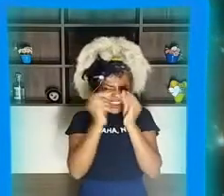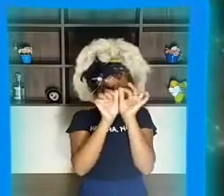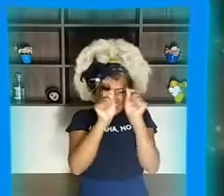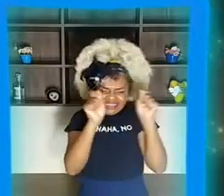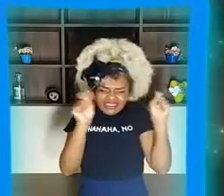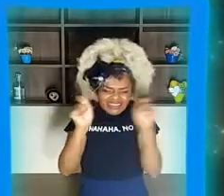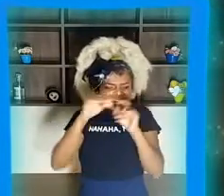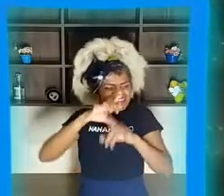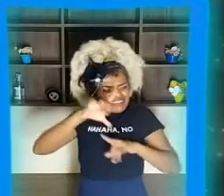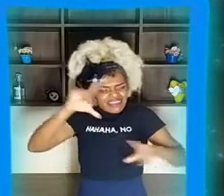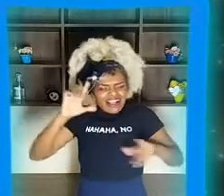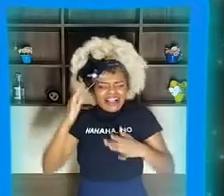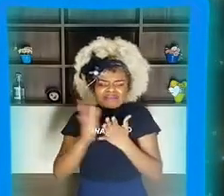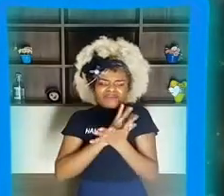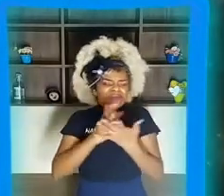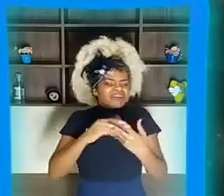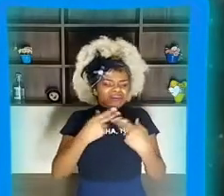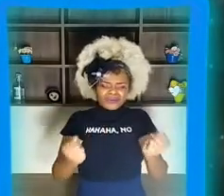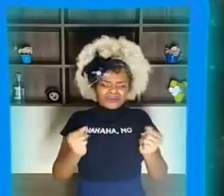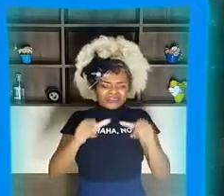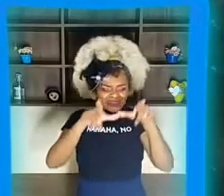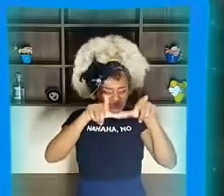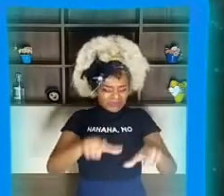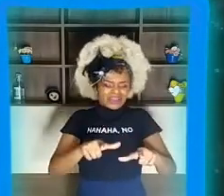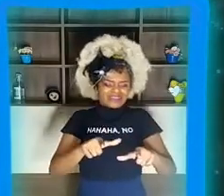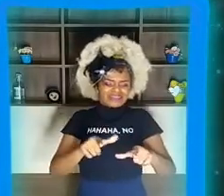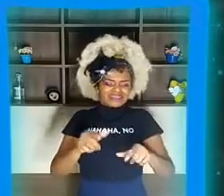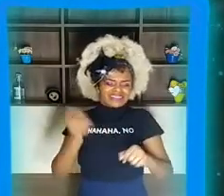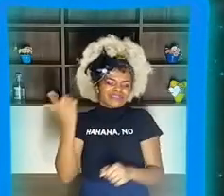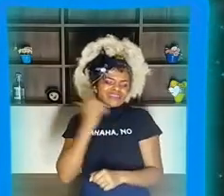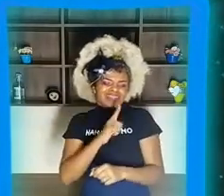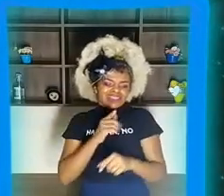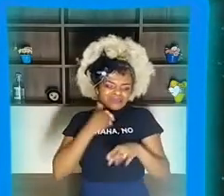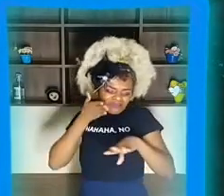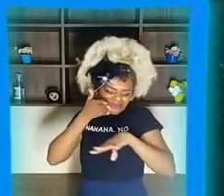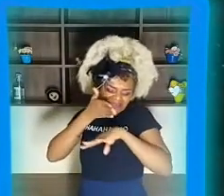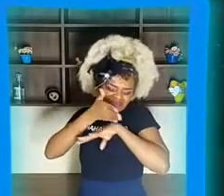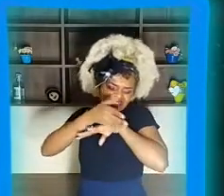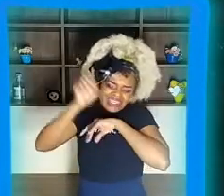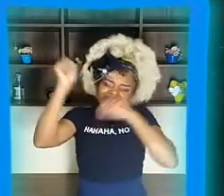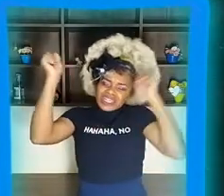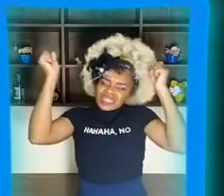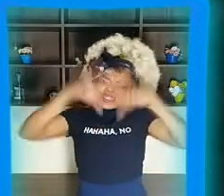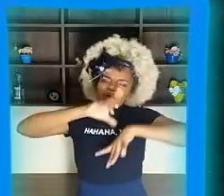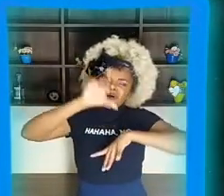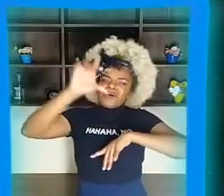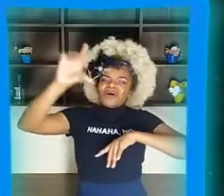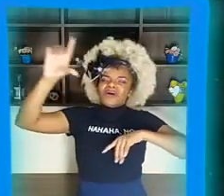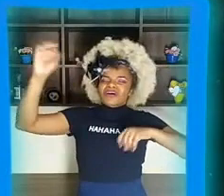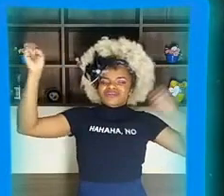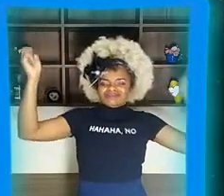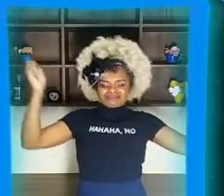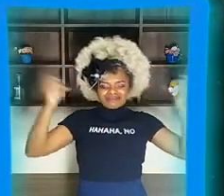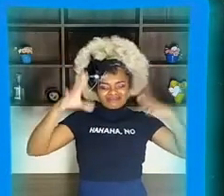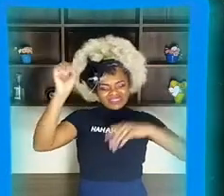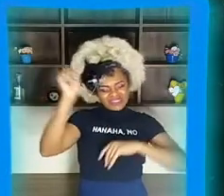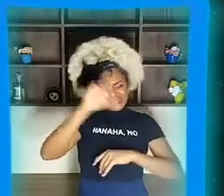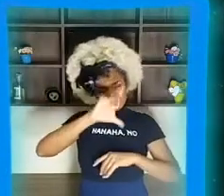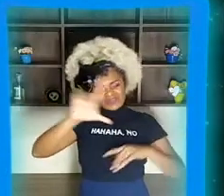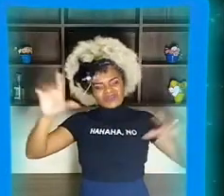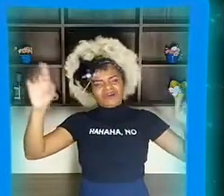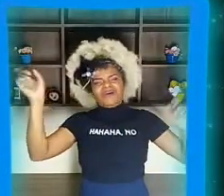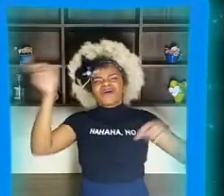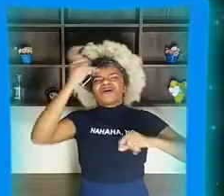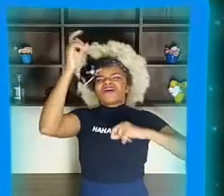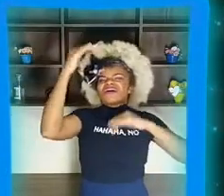persiana, Senhor, algum espaço para que possa entrar a luz do sol, Senhor, a luz do alto